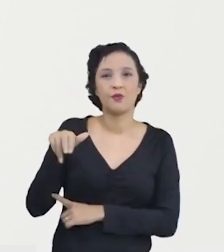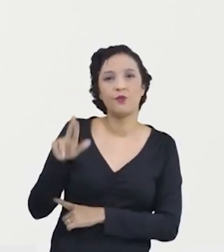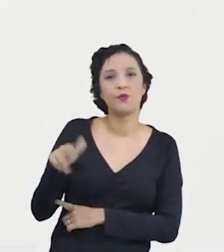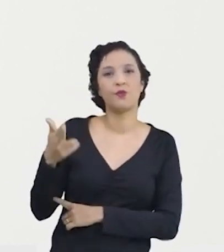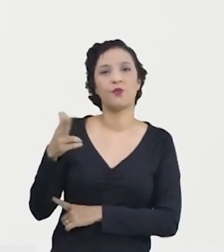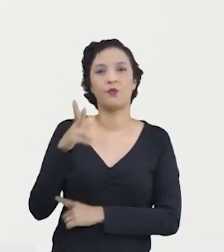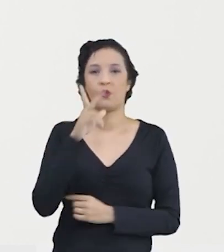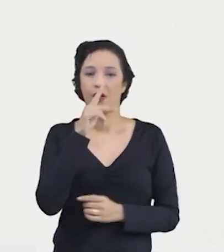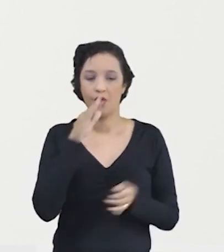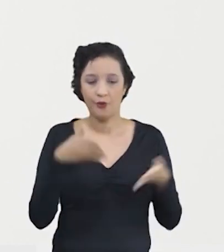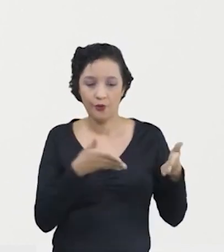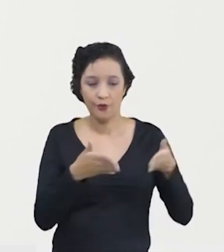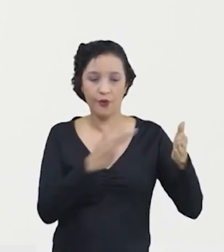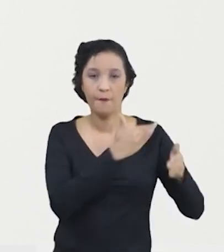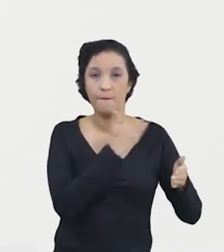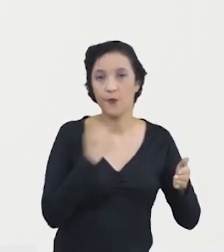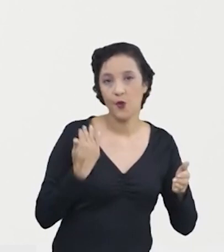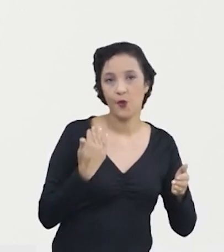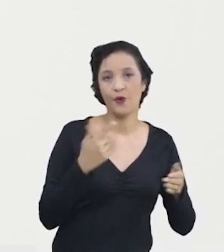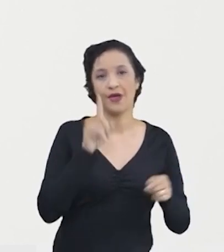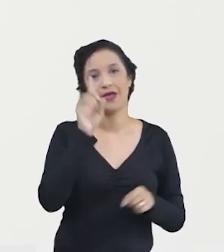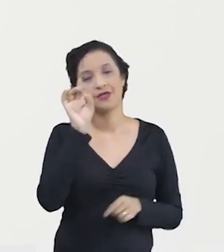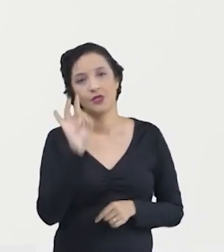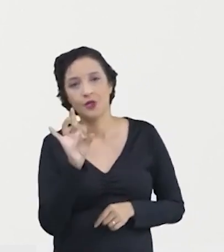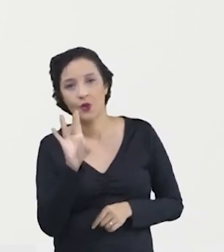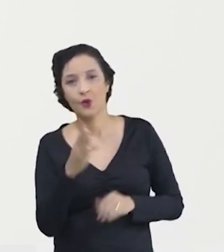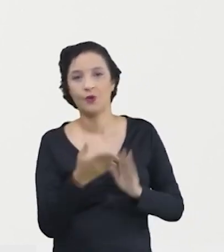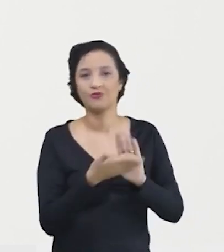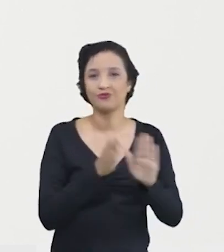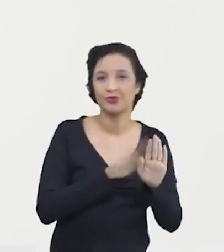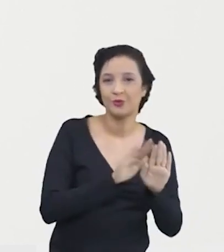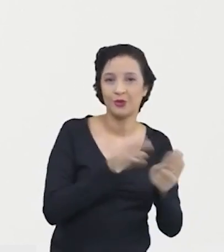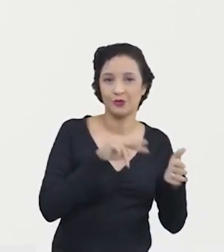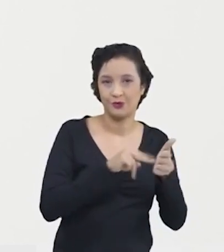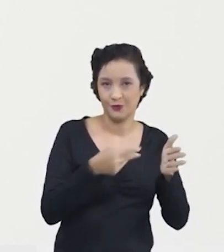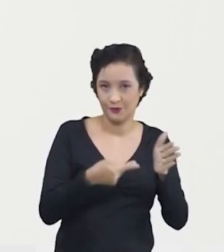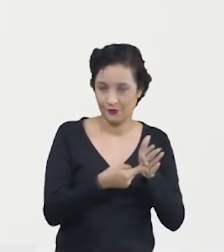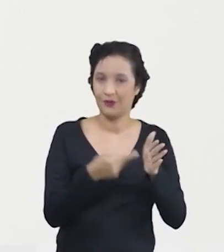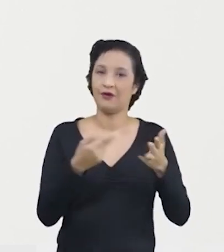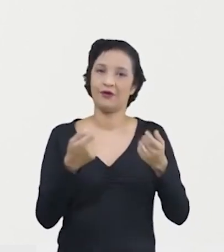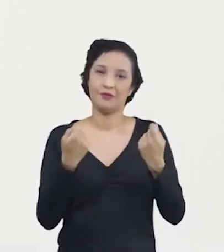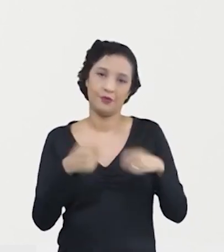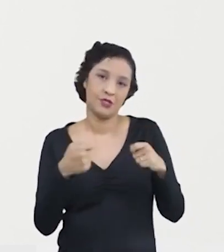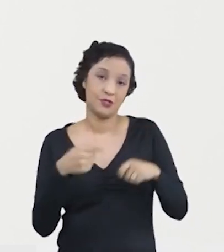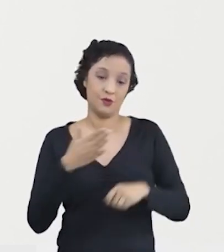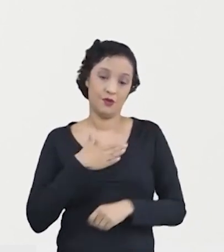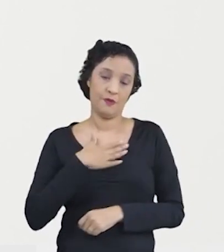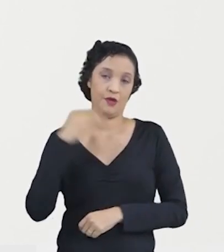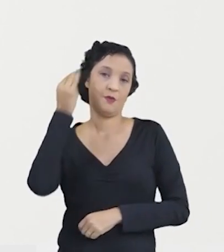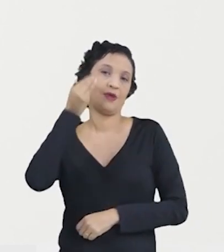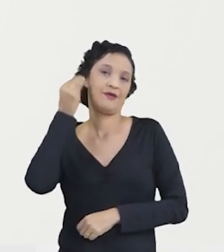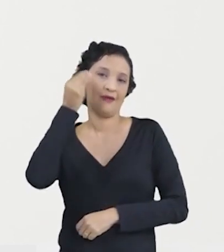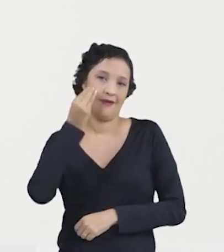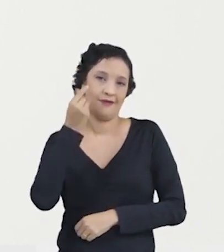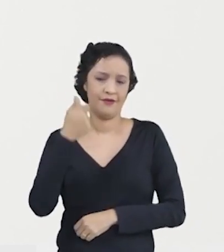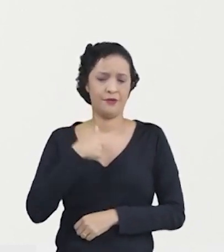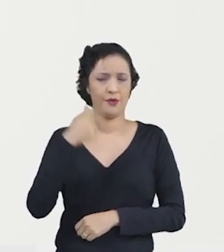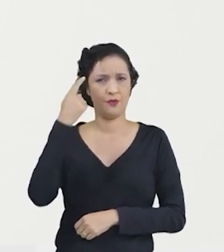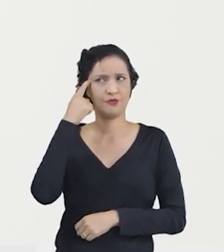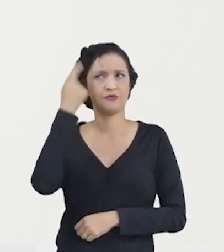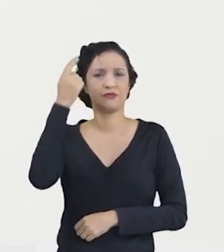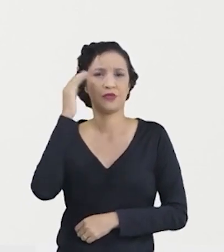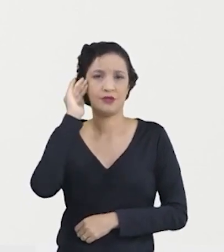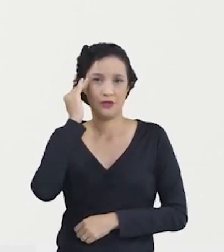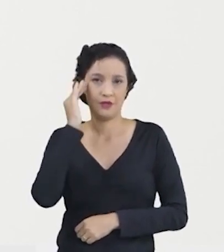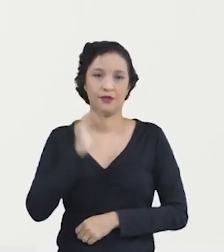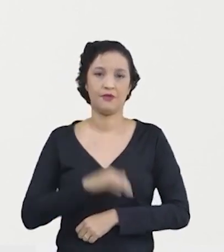rio morre. Eu precisei um pouco da minha informação, um pouco de mim, das minhas experiências. O sentido conotativo